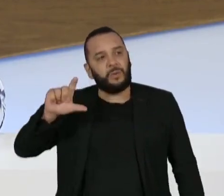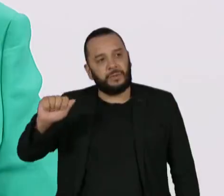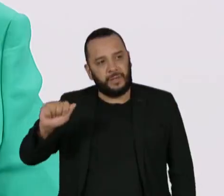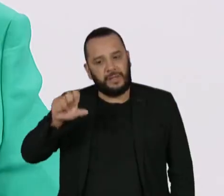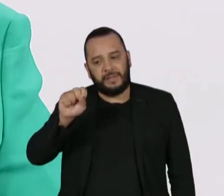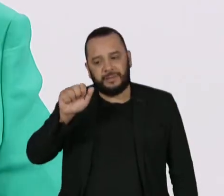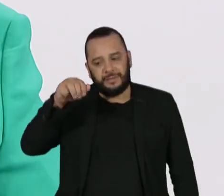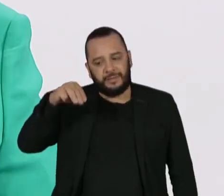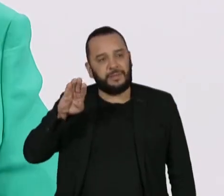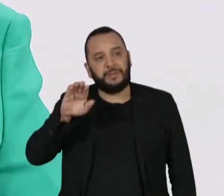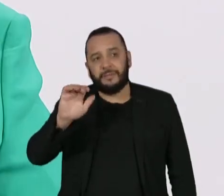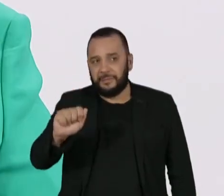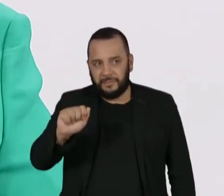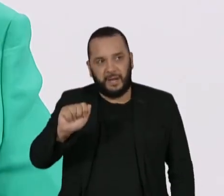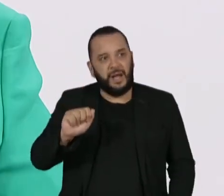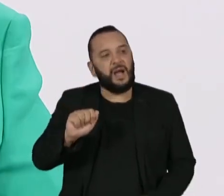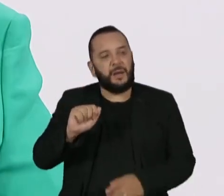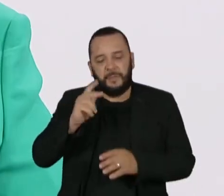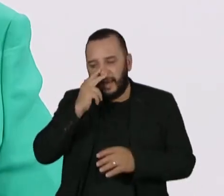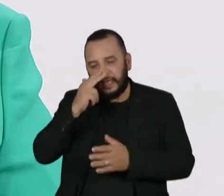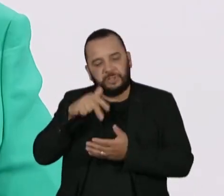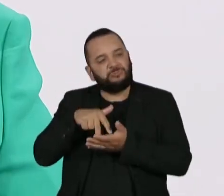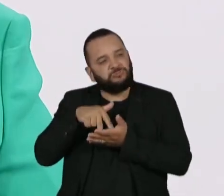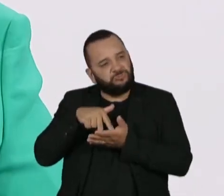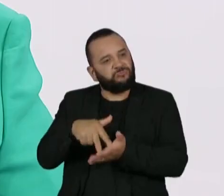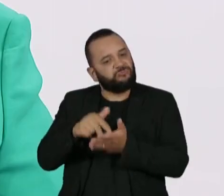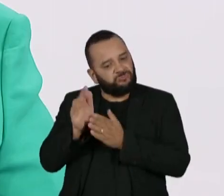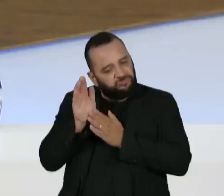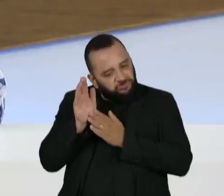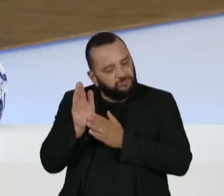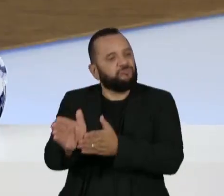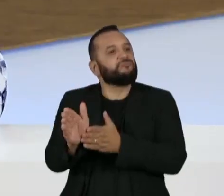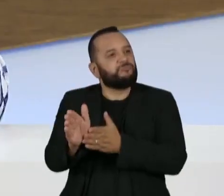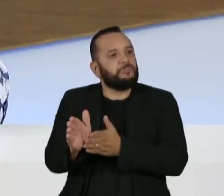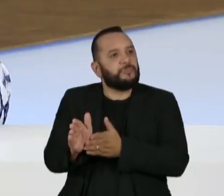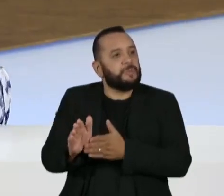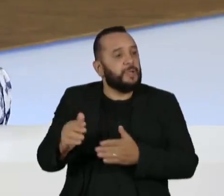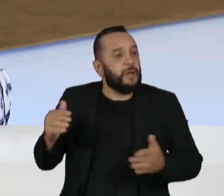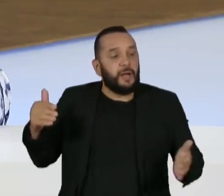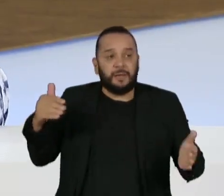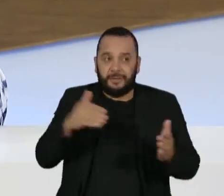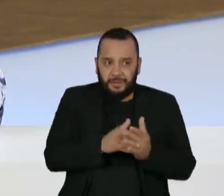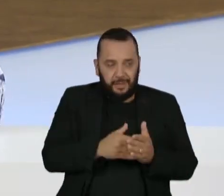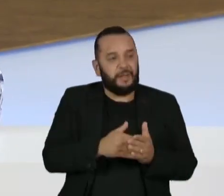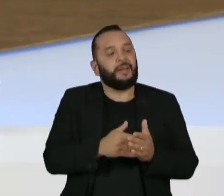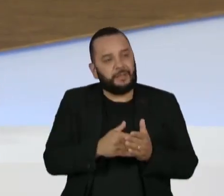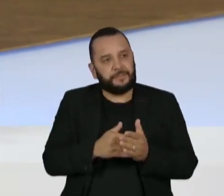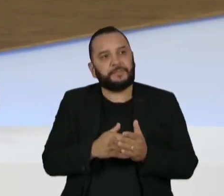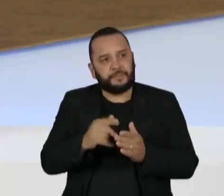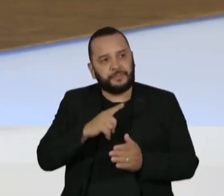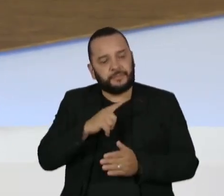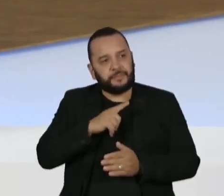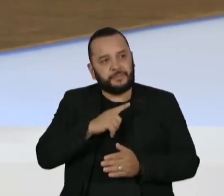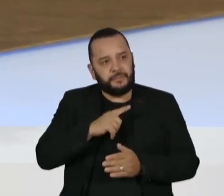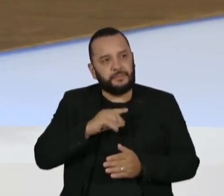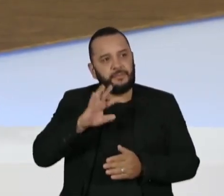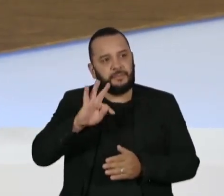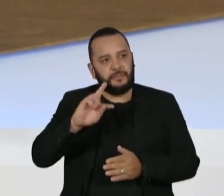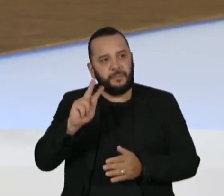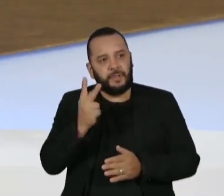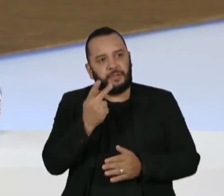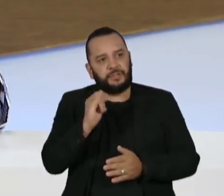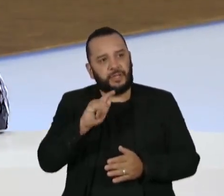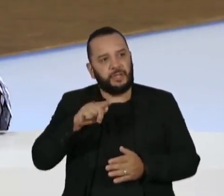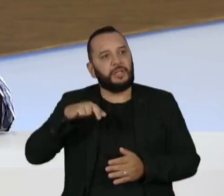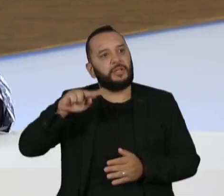levar por essa... resistiu, parecia ter resistido até surgir Thiaguinho, não a responsabilidade dele, mas um